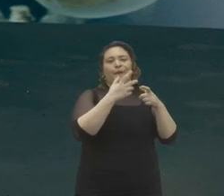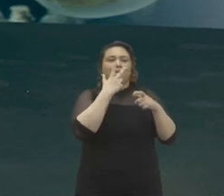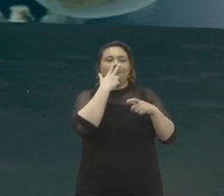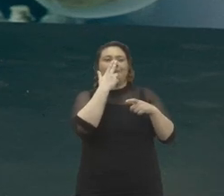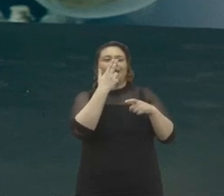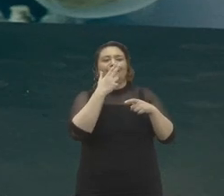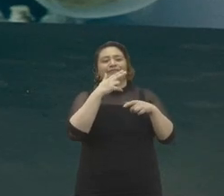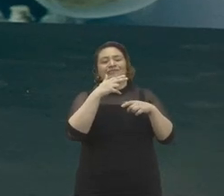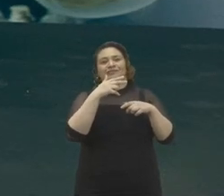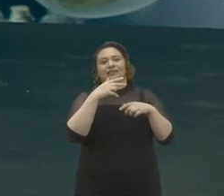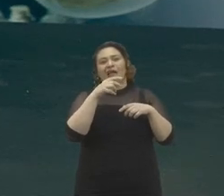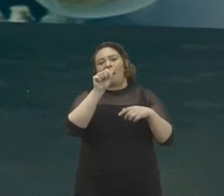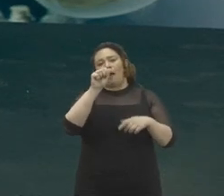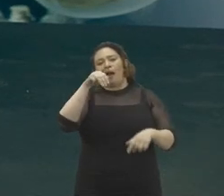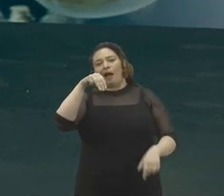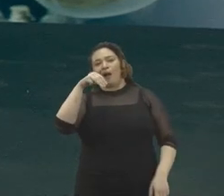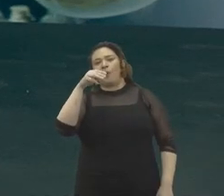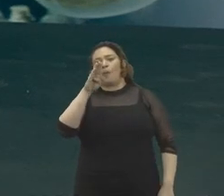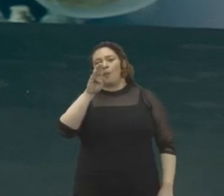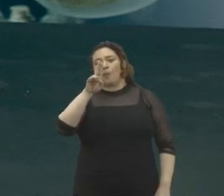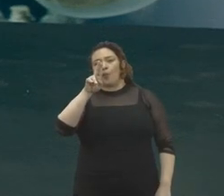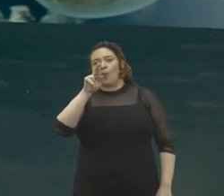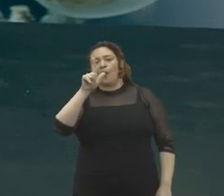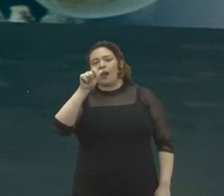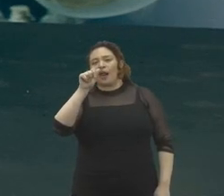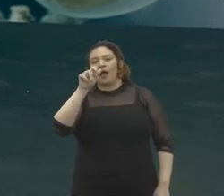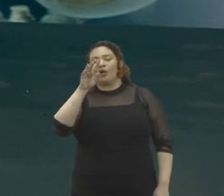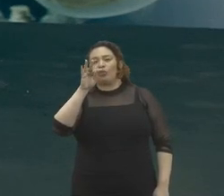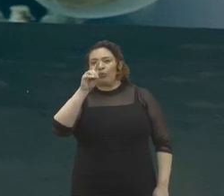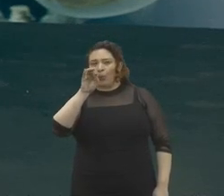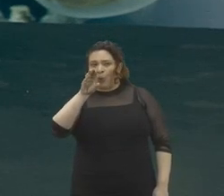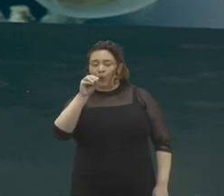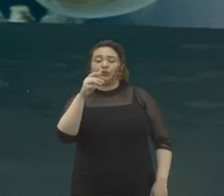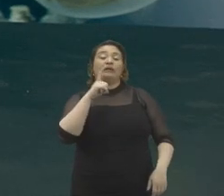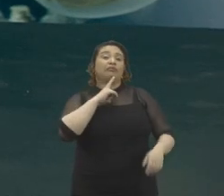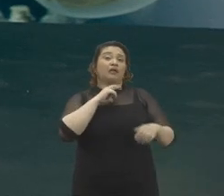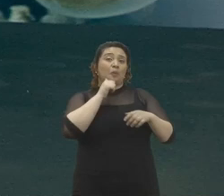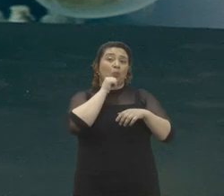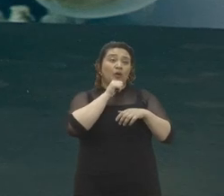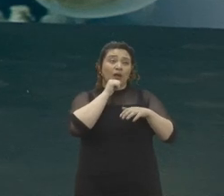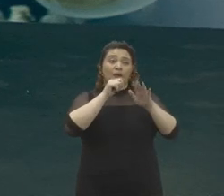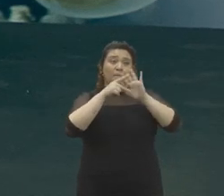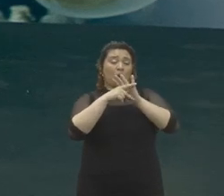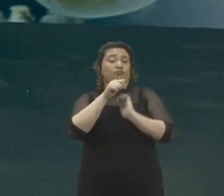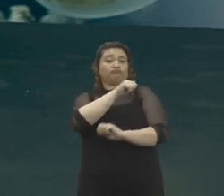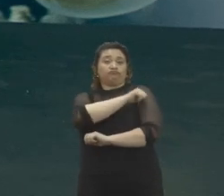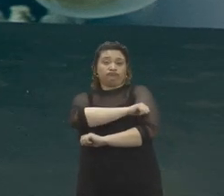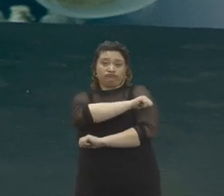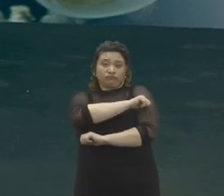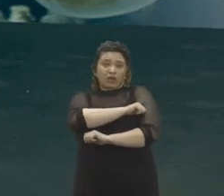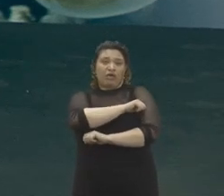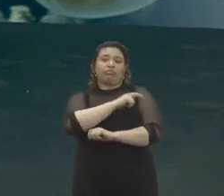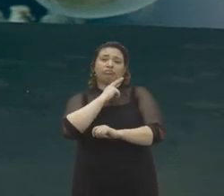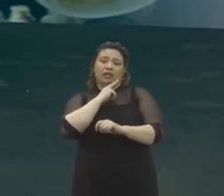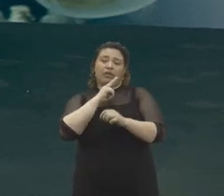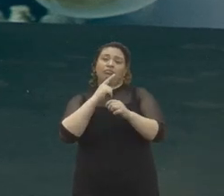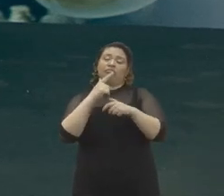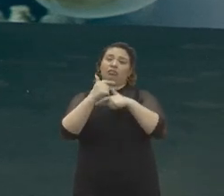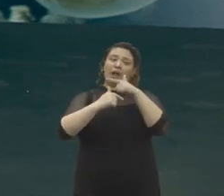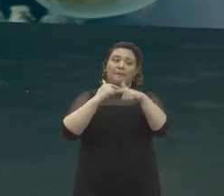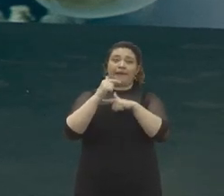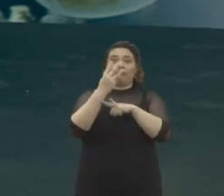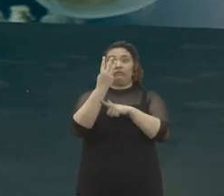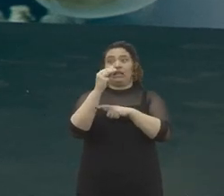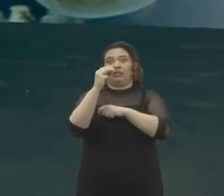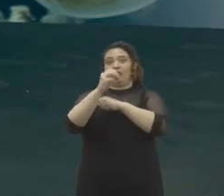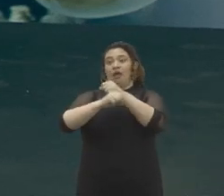e e eles tem uma senhora que tava lá uma enfermeira Ela trabalha lá há 30 anos ou seja mais ou menos